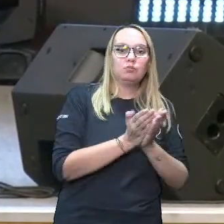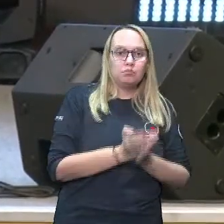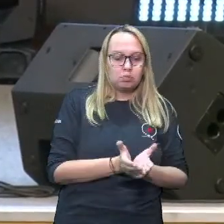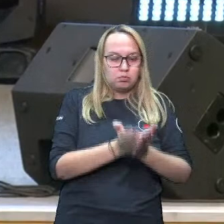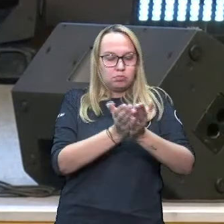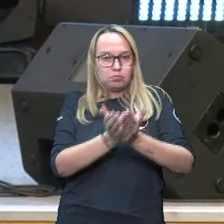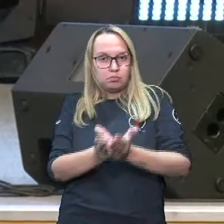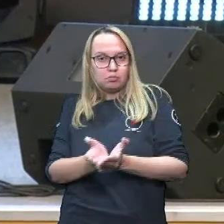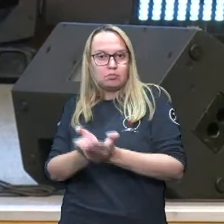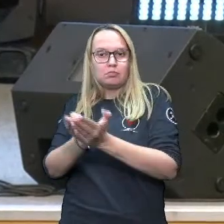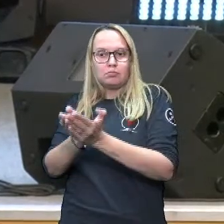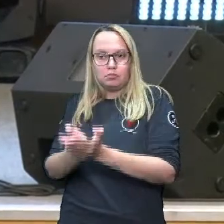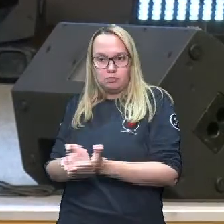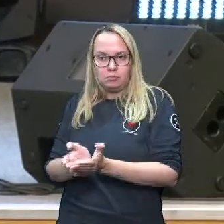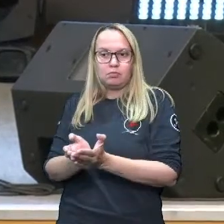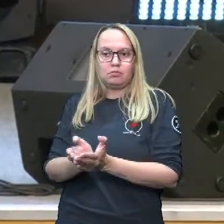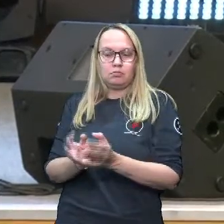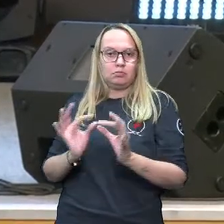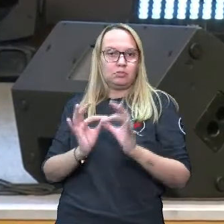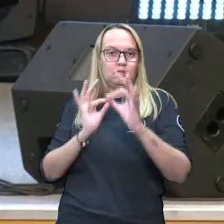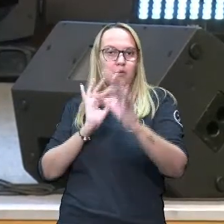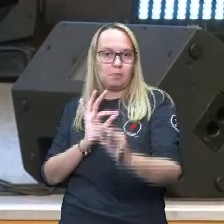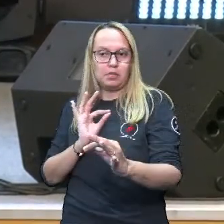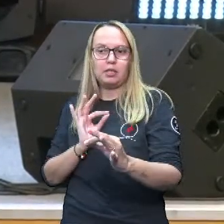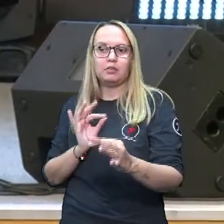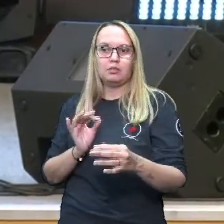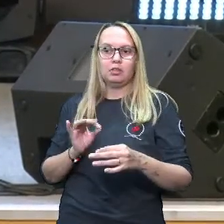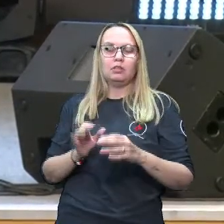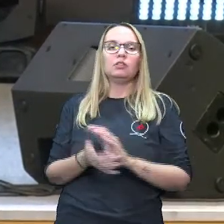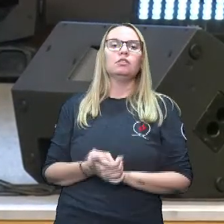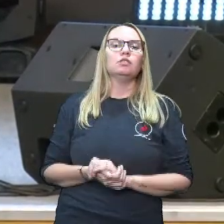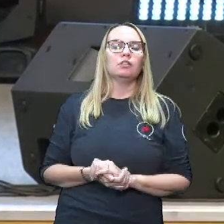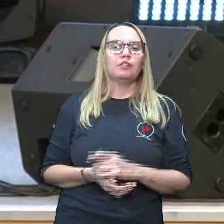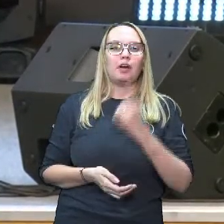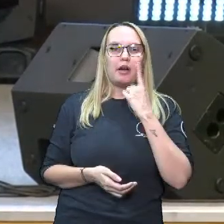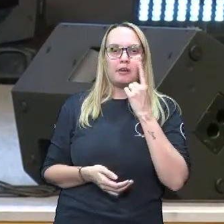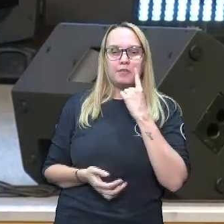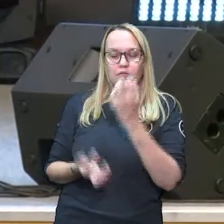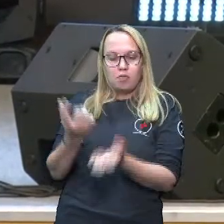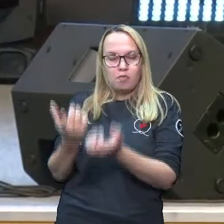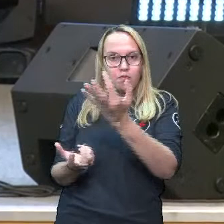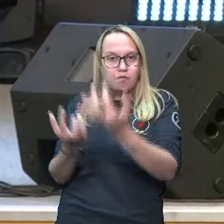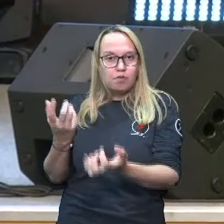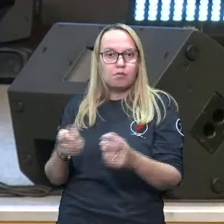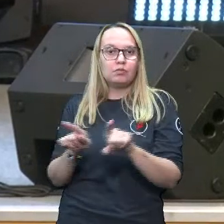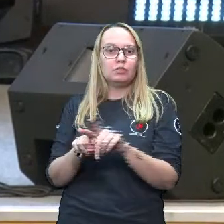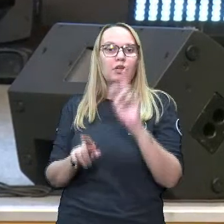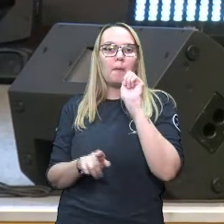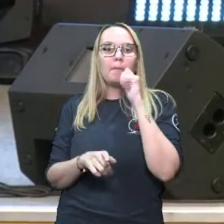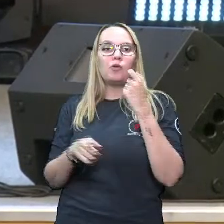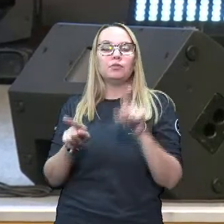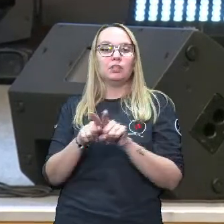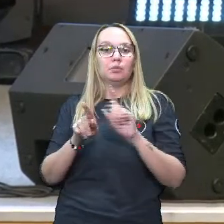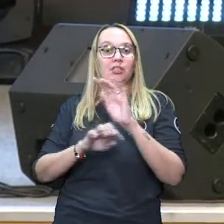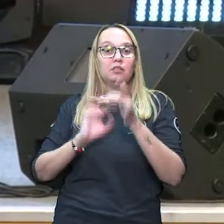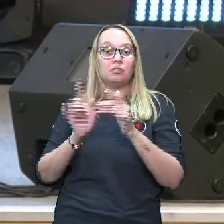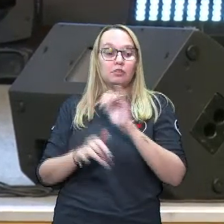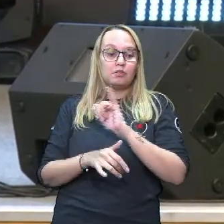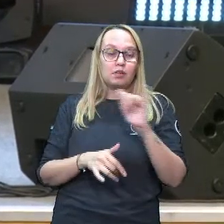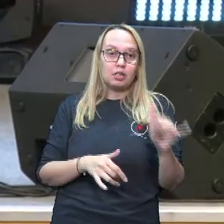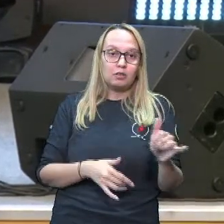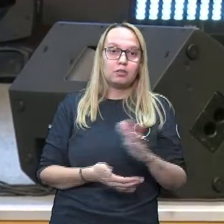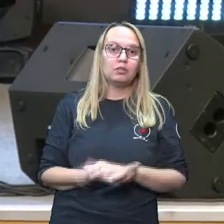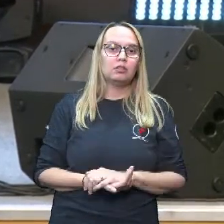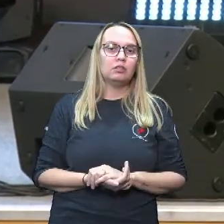da margem. Ao saltarem em terra, viram ali umas brasas com peixe por cima, e também havia pão. Jesus disse: tragam alguns